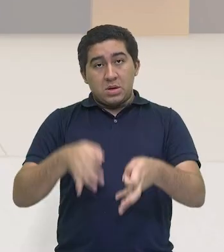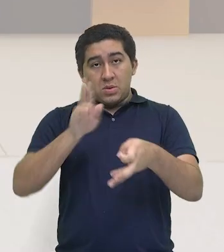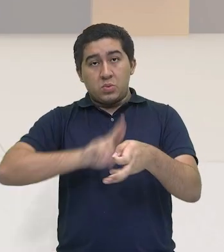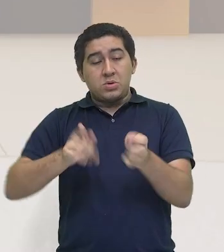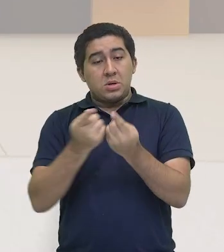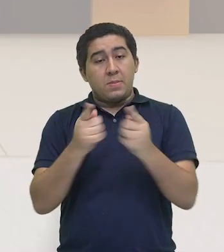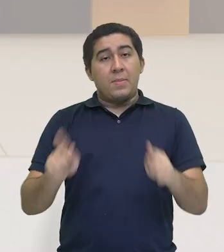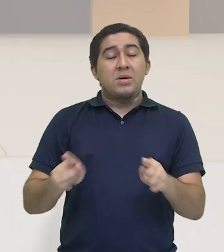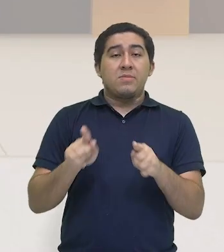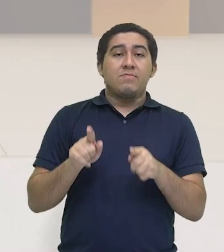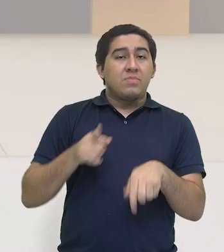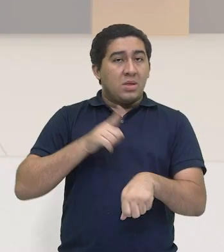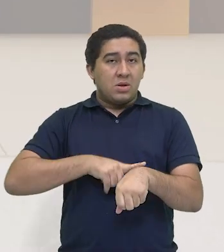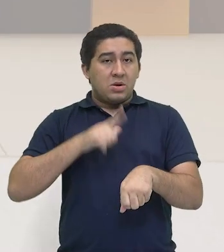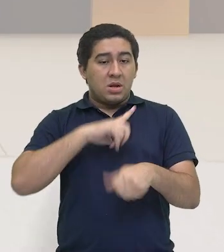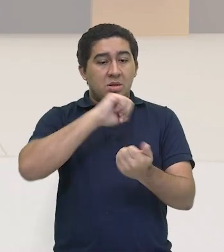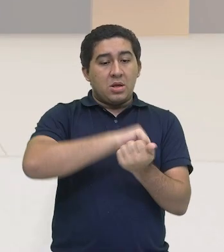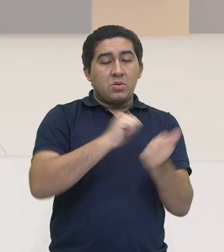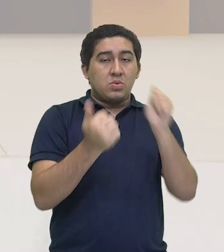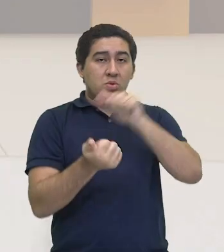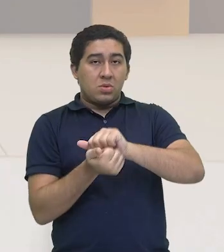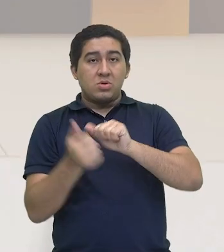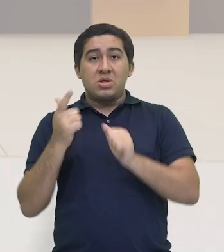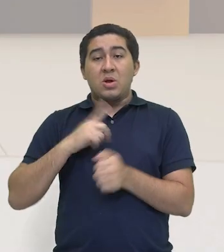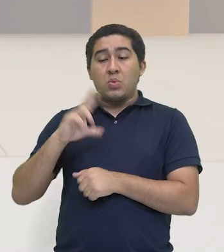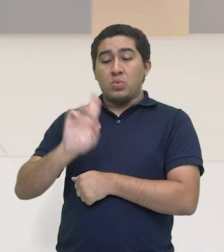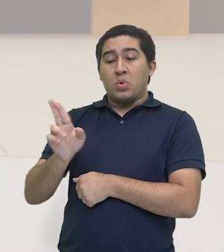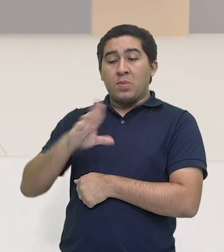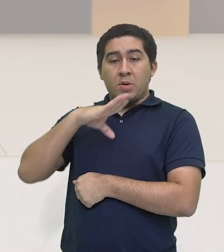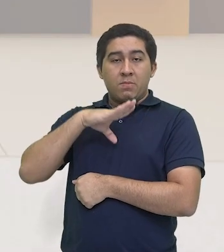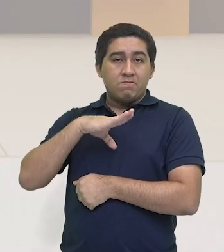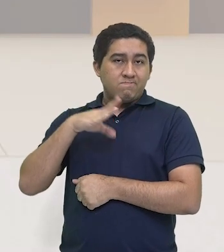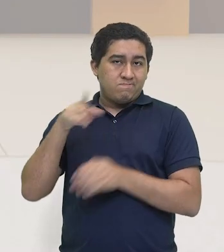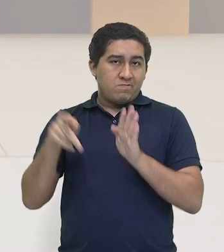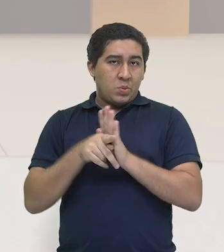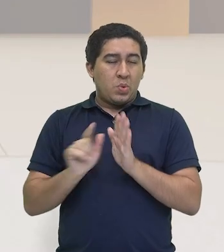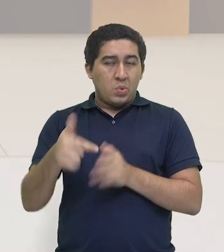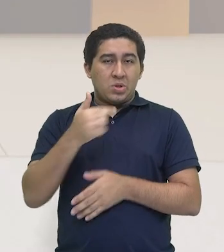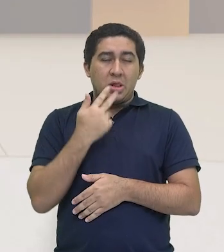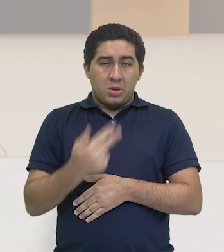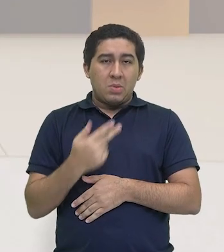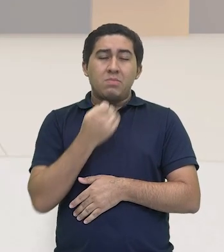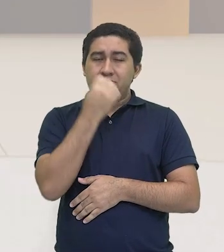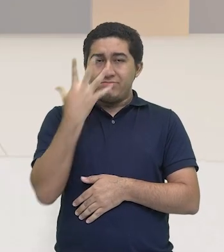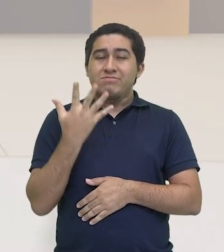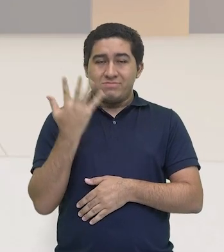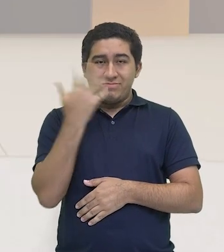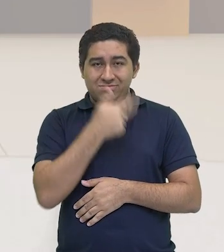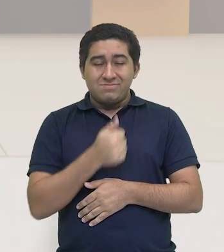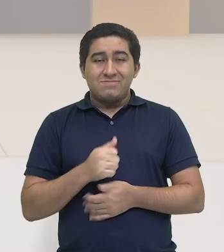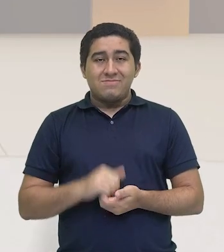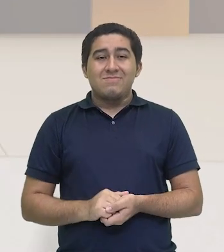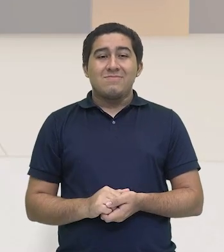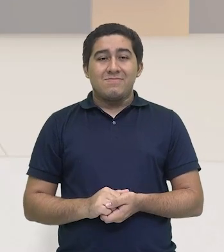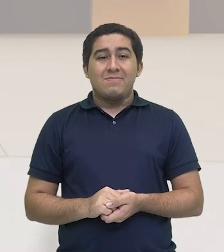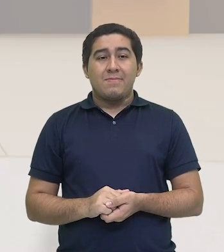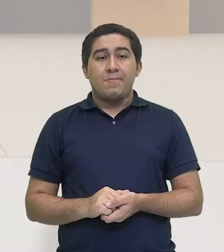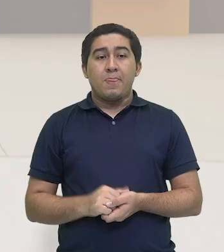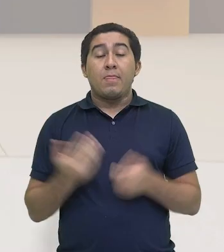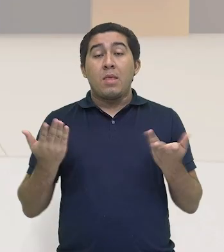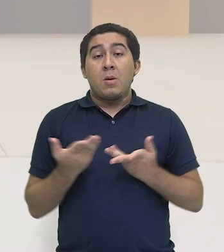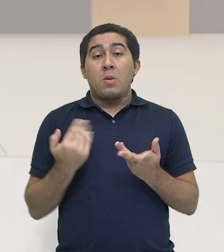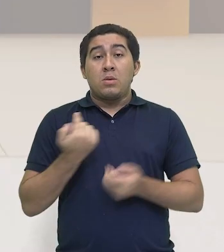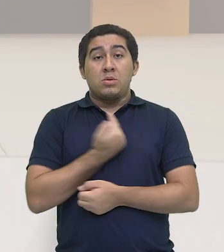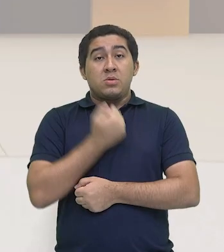a tradução ali para o inglês, coloca o nome em inglês, né, professora? Isso mesmo. Vai ficar bonito, hein? Agora, para